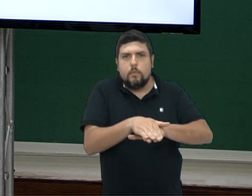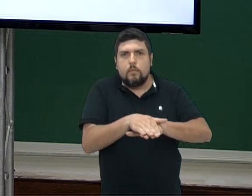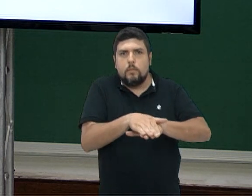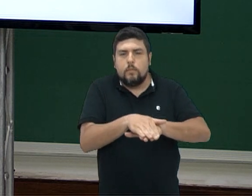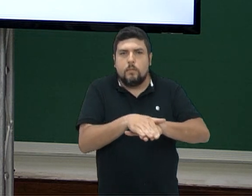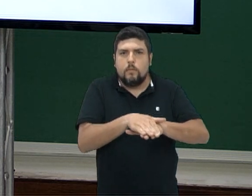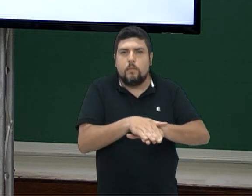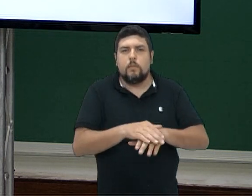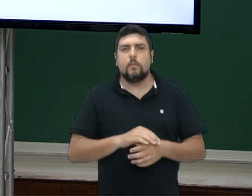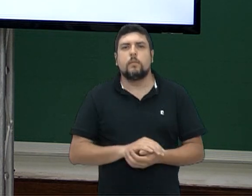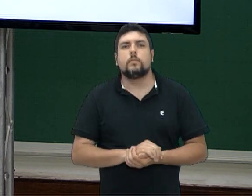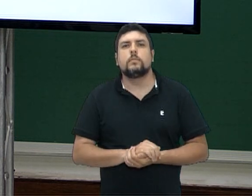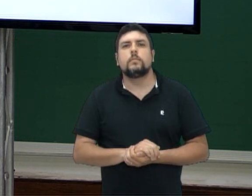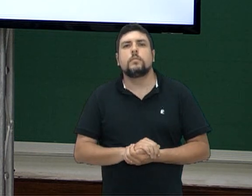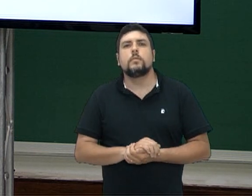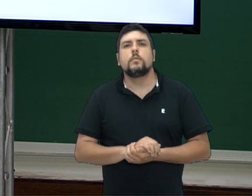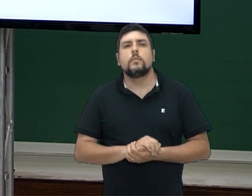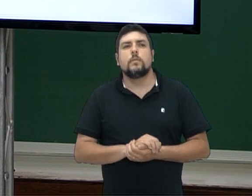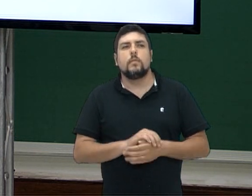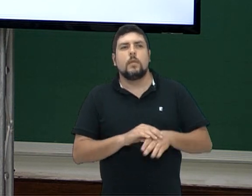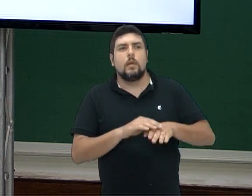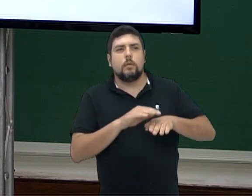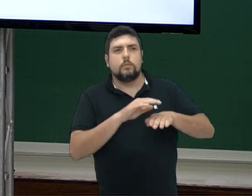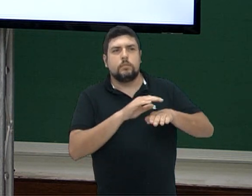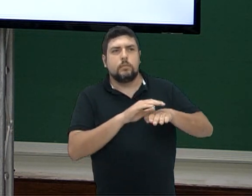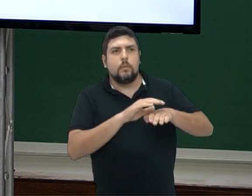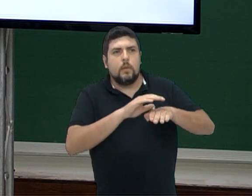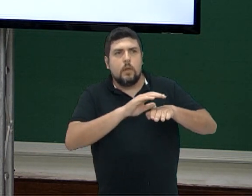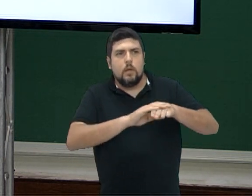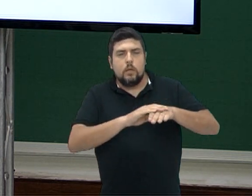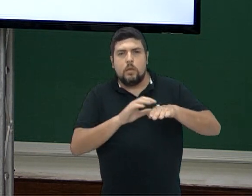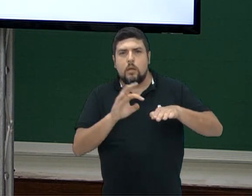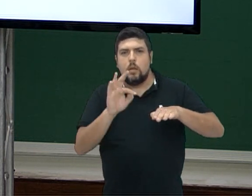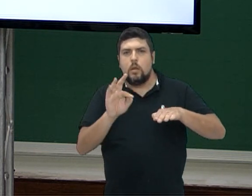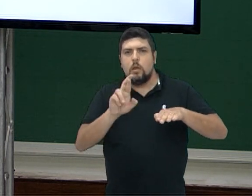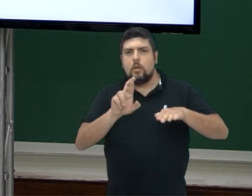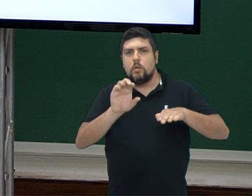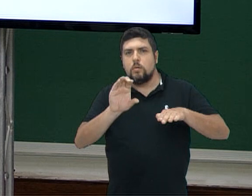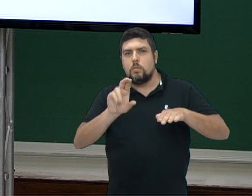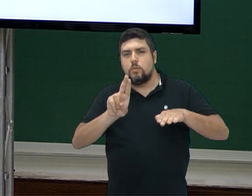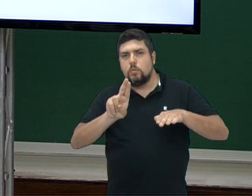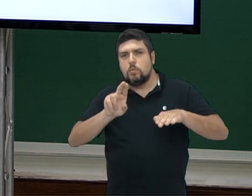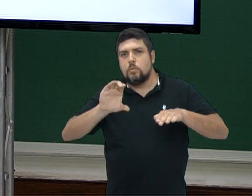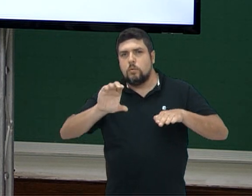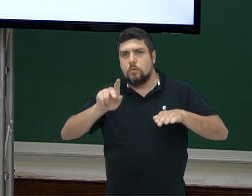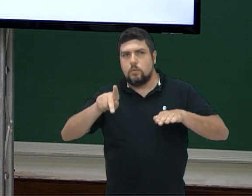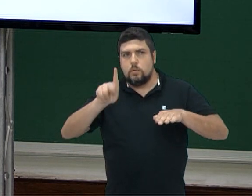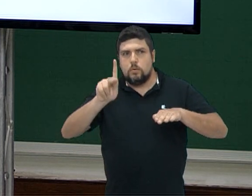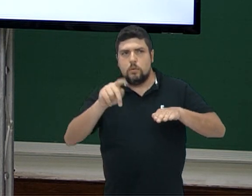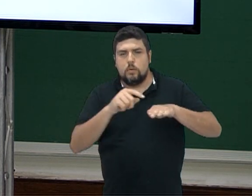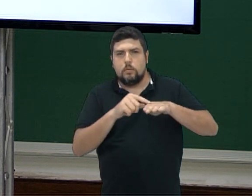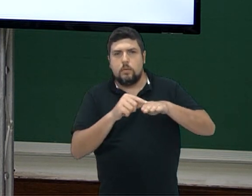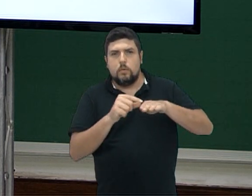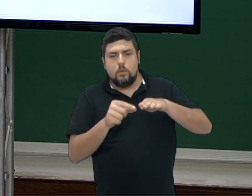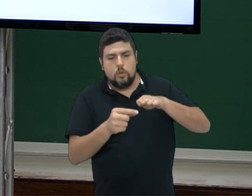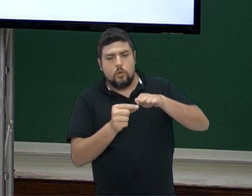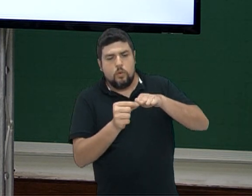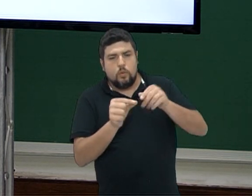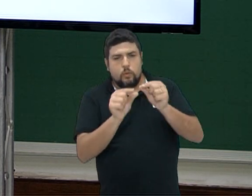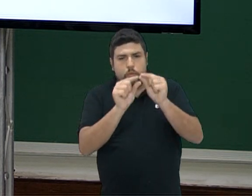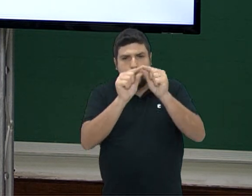estiver praticando. Temos o truque. Então, o truque é essa parte aqui de baixo, essa parte metálica de